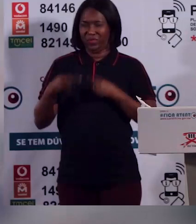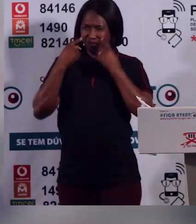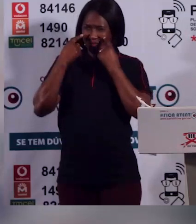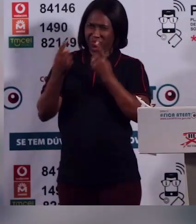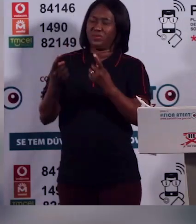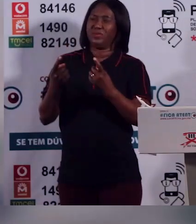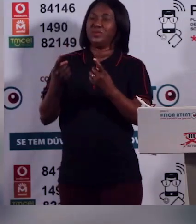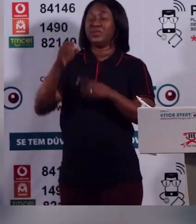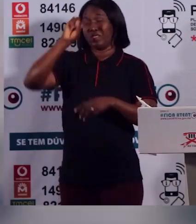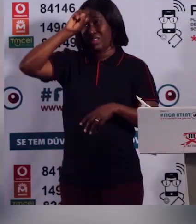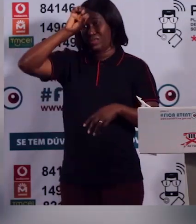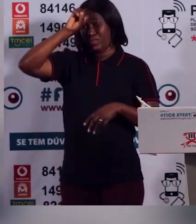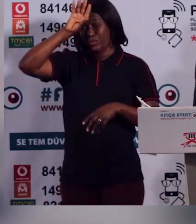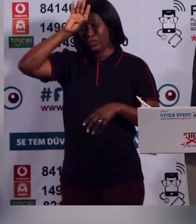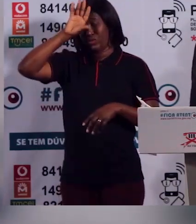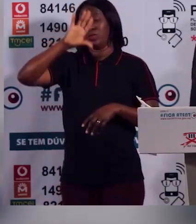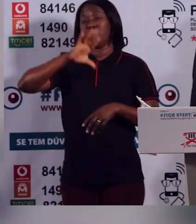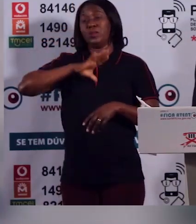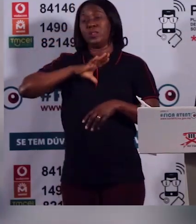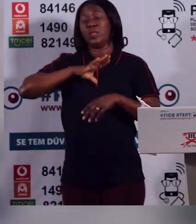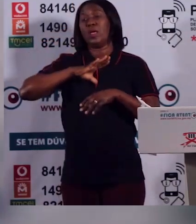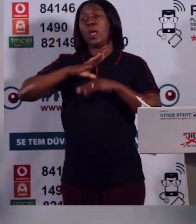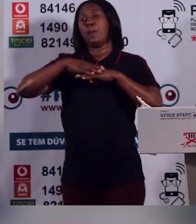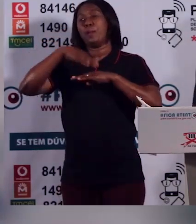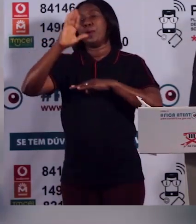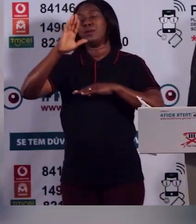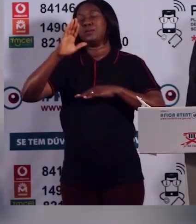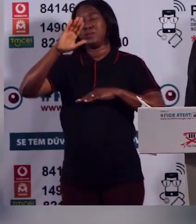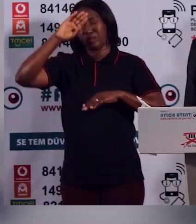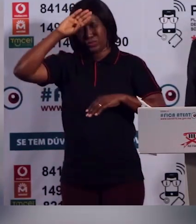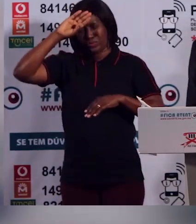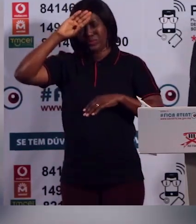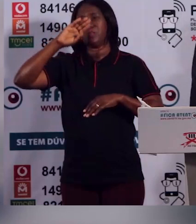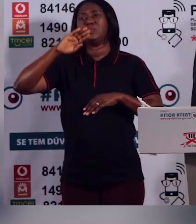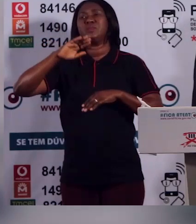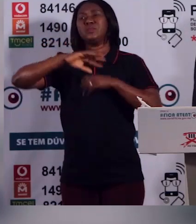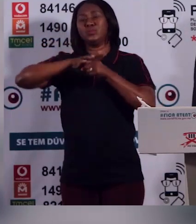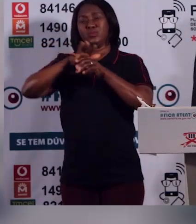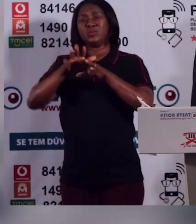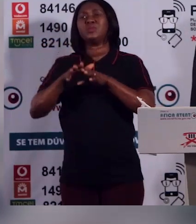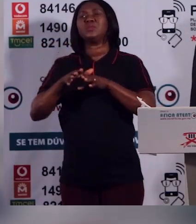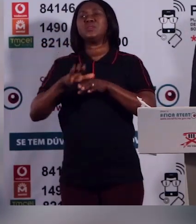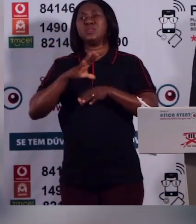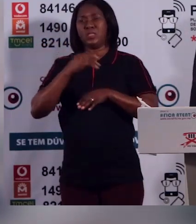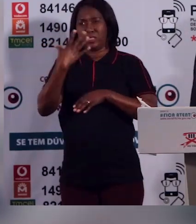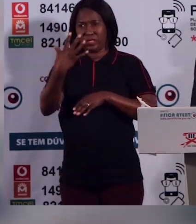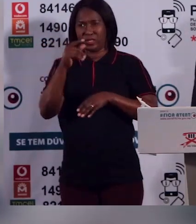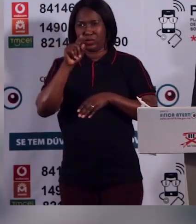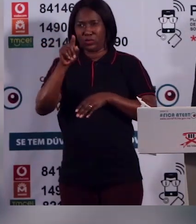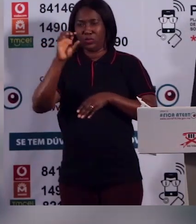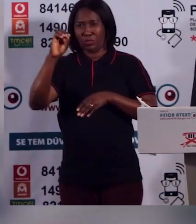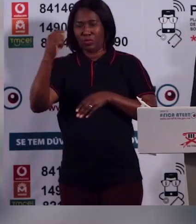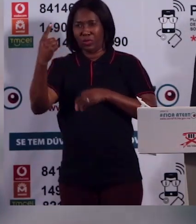que a África do Sul é o país com a maior epidemia, com 5.916 casos por milhão de